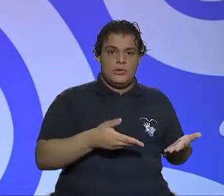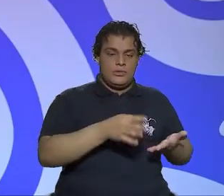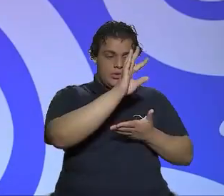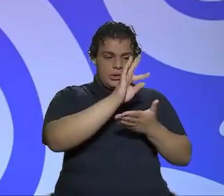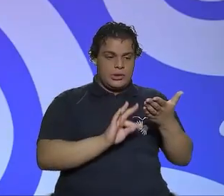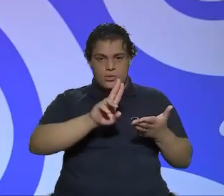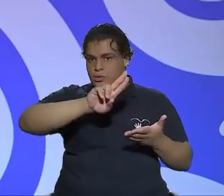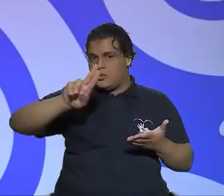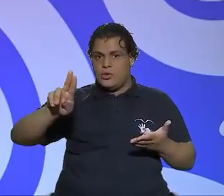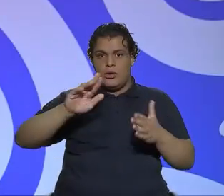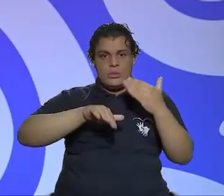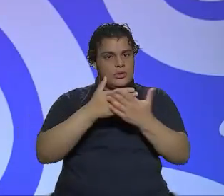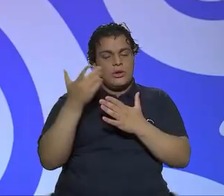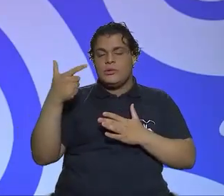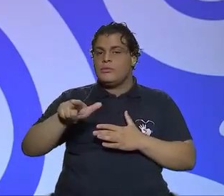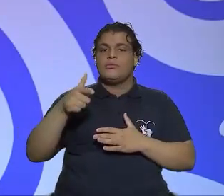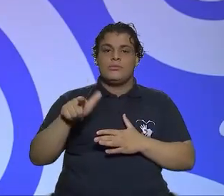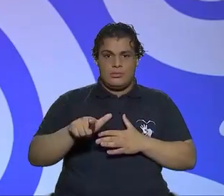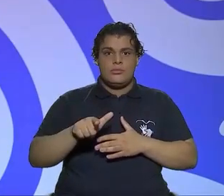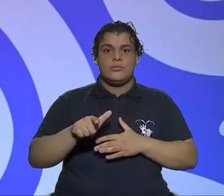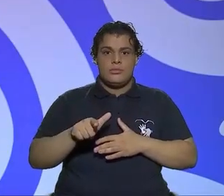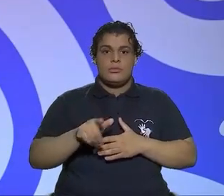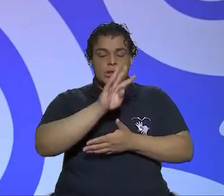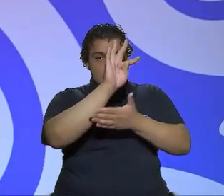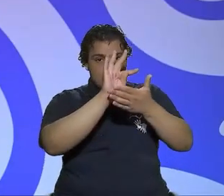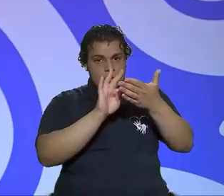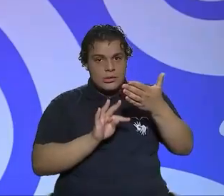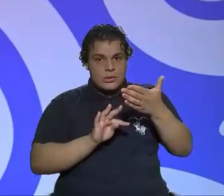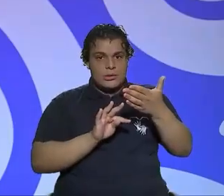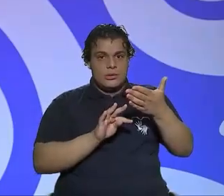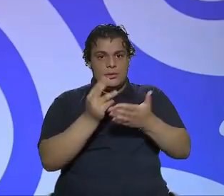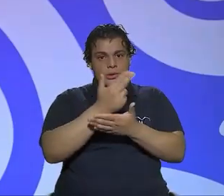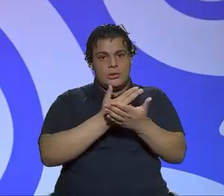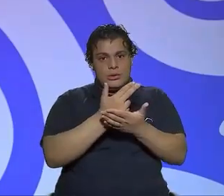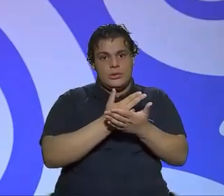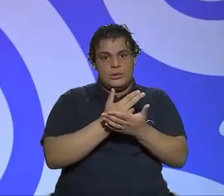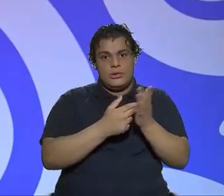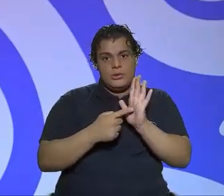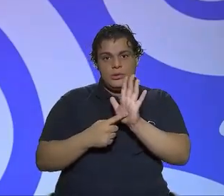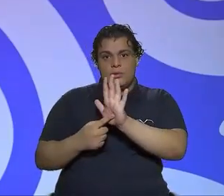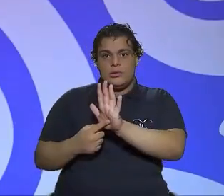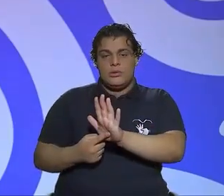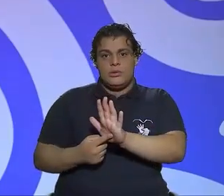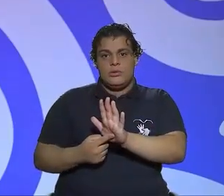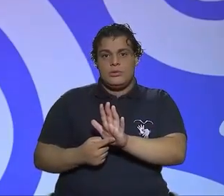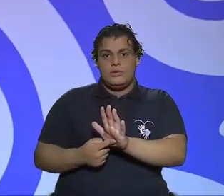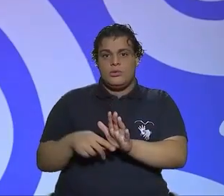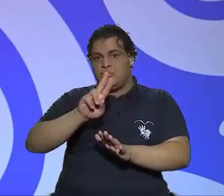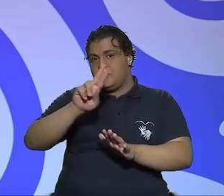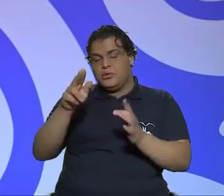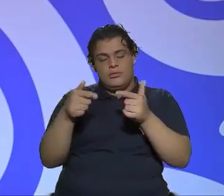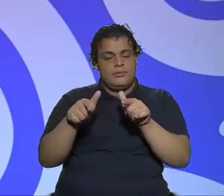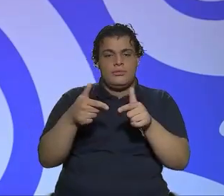dos alunos e de suas escolas, ou seja, os textos e desenhos são disponibilizados no formato anônimo aos